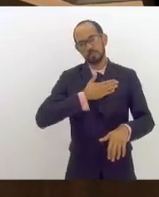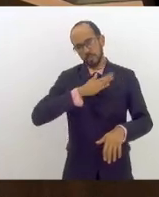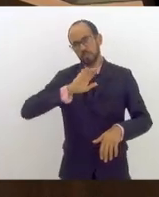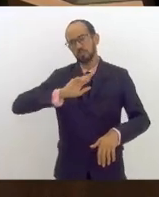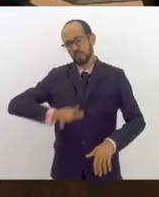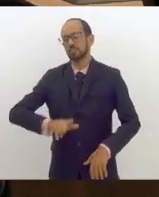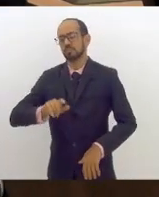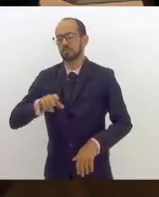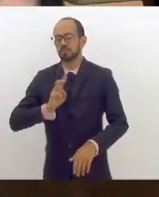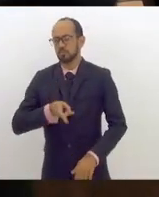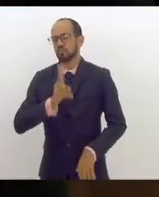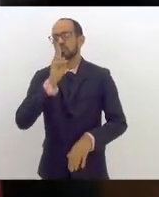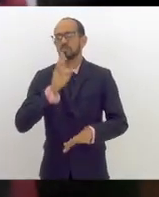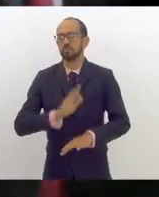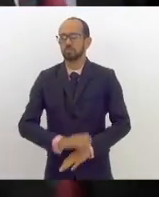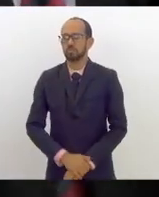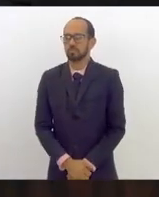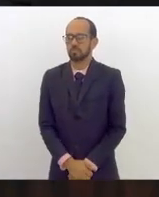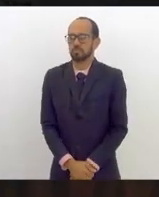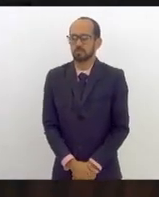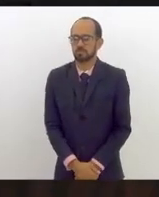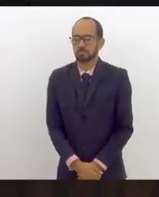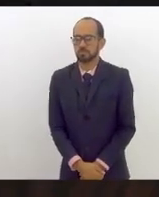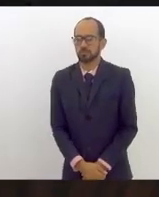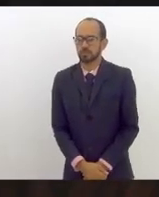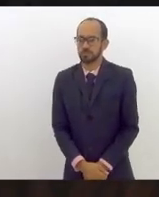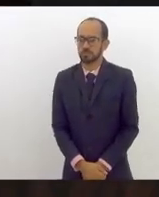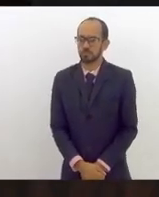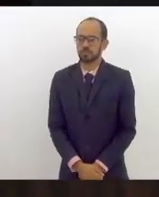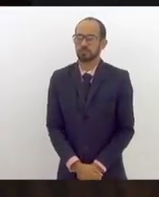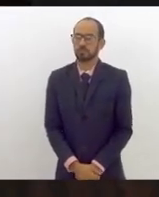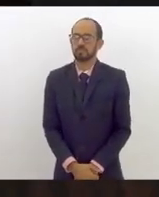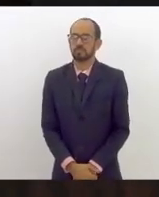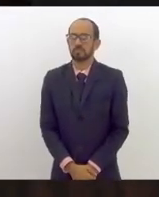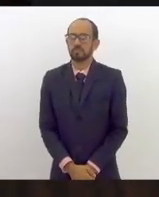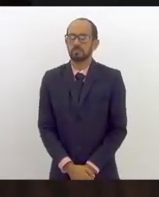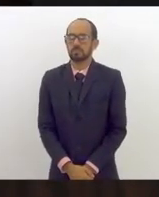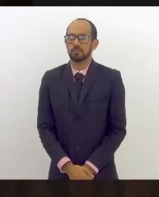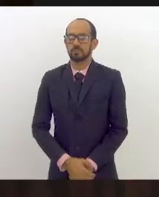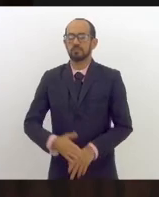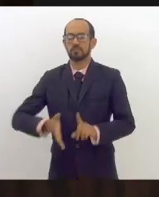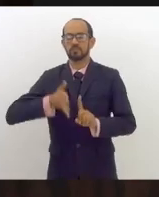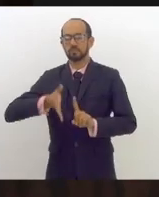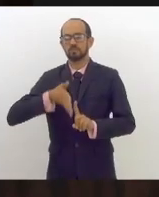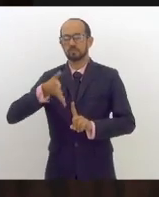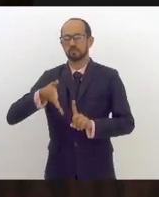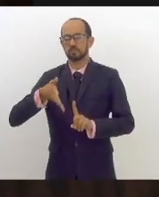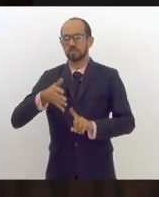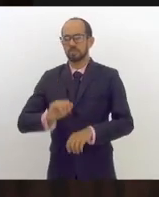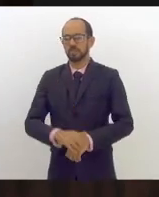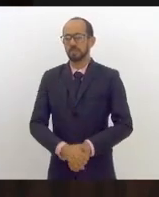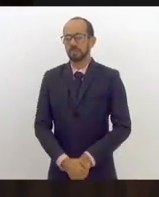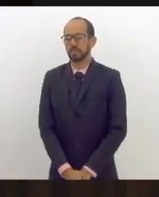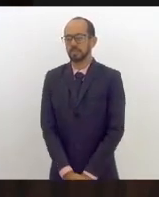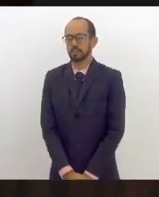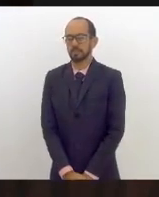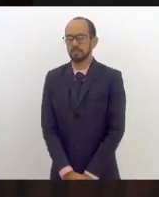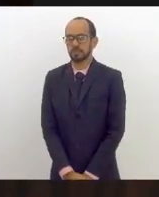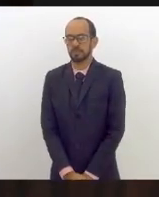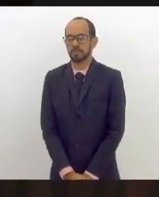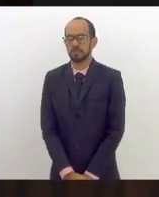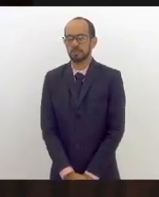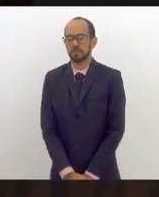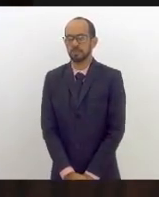frente tudo bom com a palavra só pela